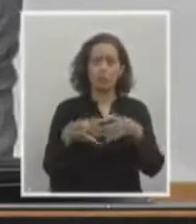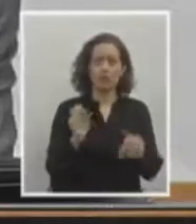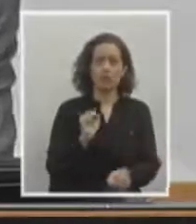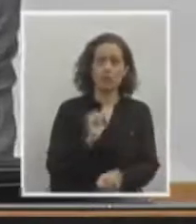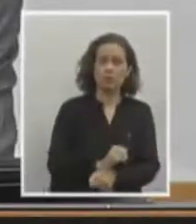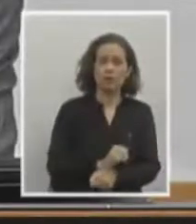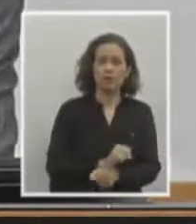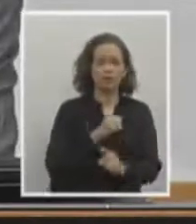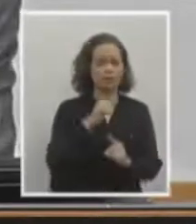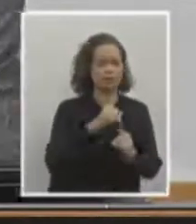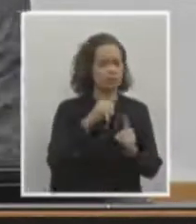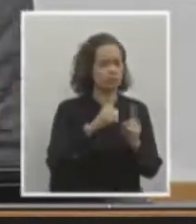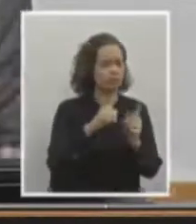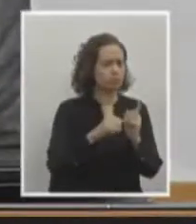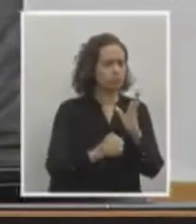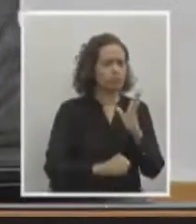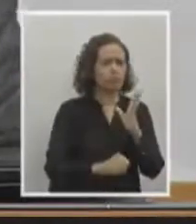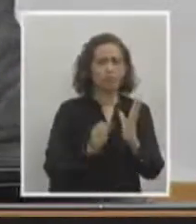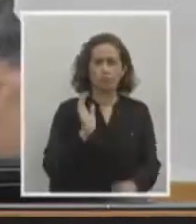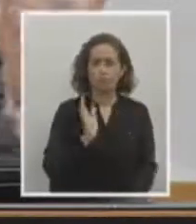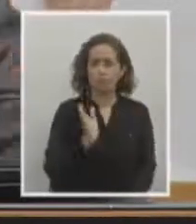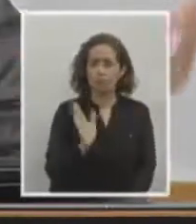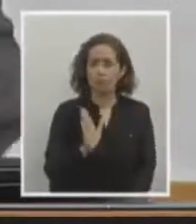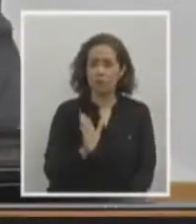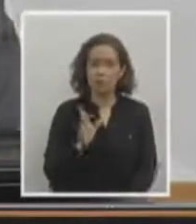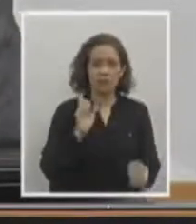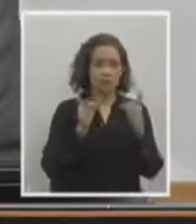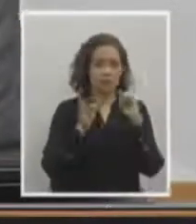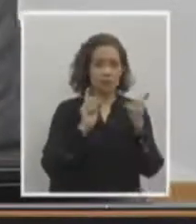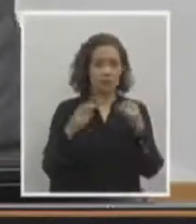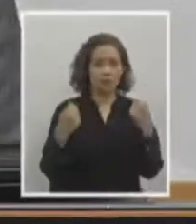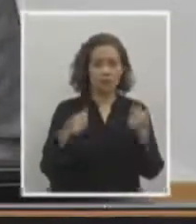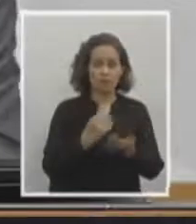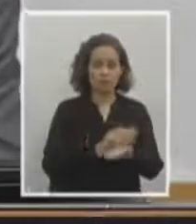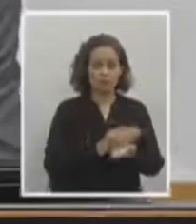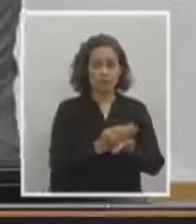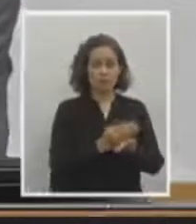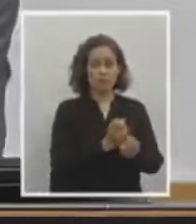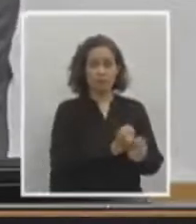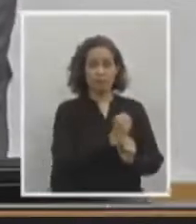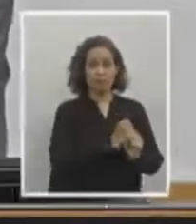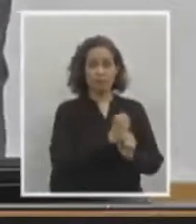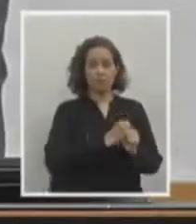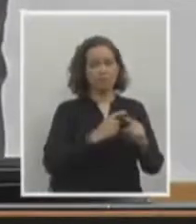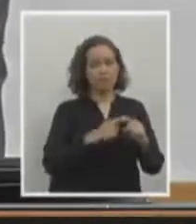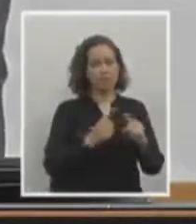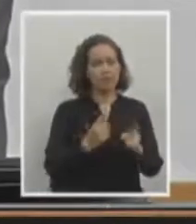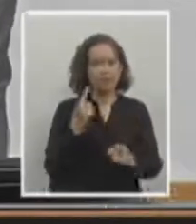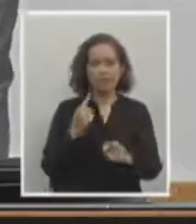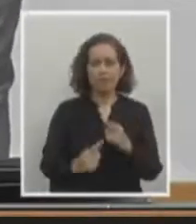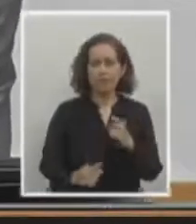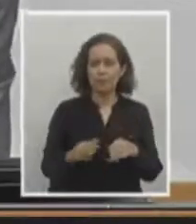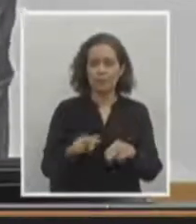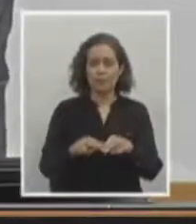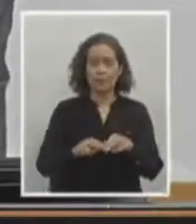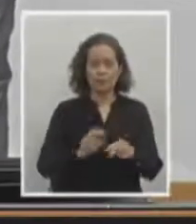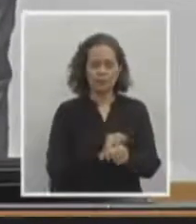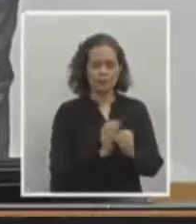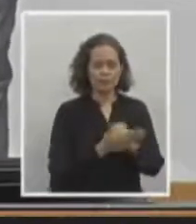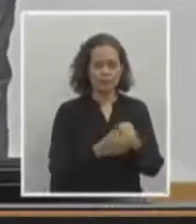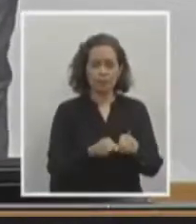se passaram, essa audiência deveria ter acontecido no início do ano, mas não pôde acontecer por causa da pandemia,